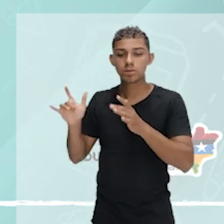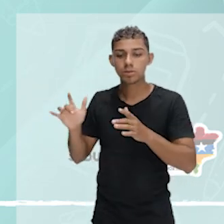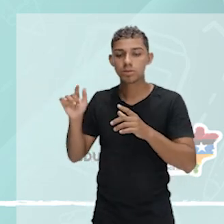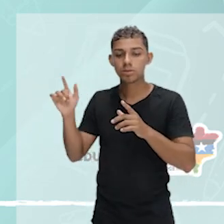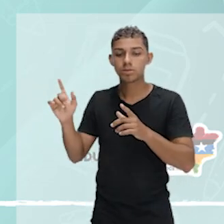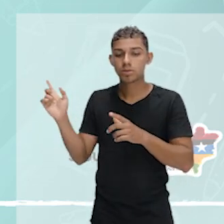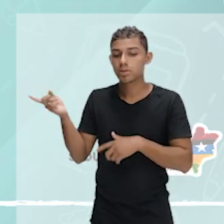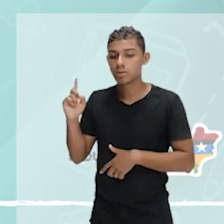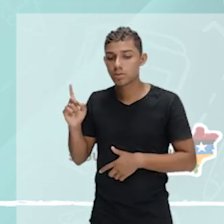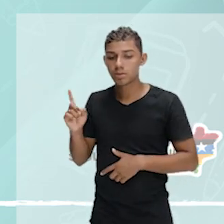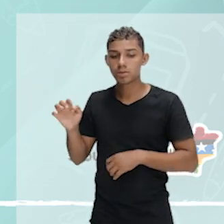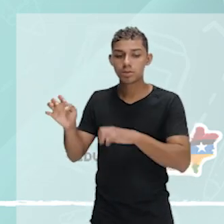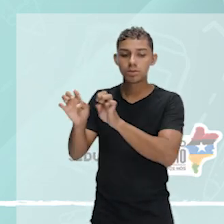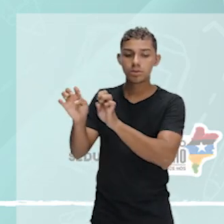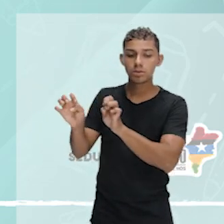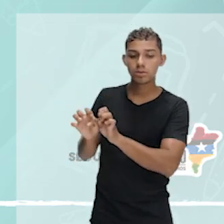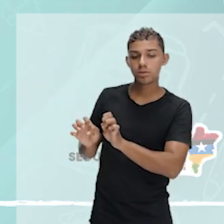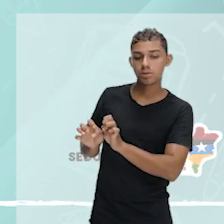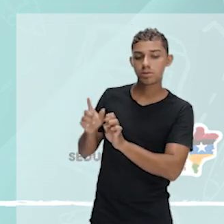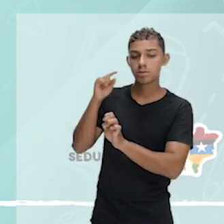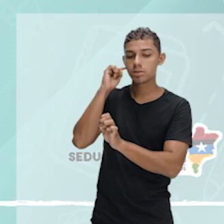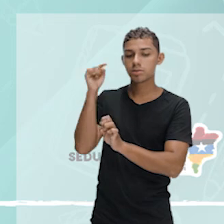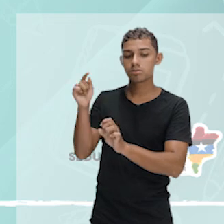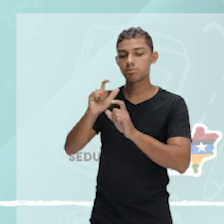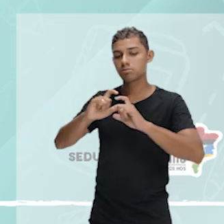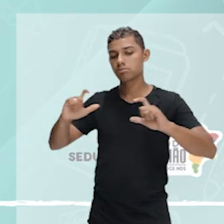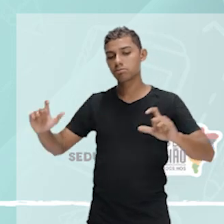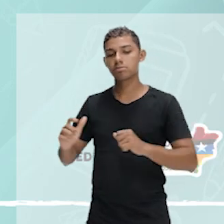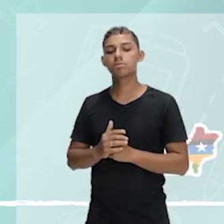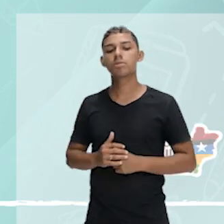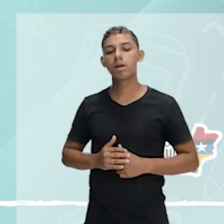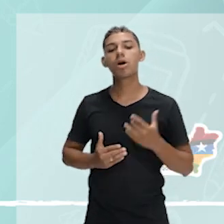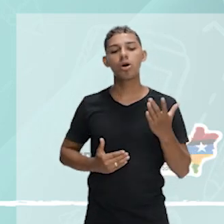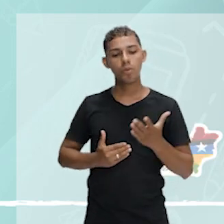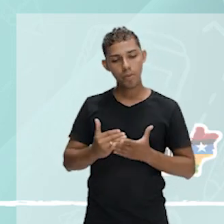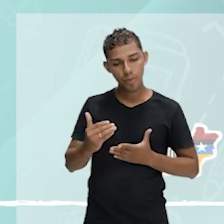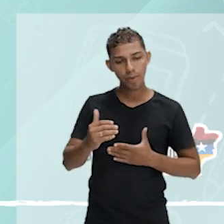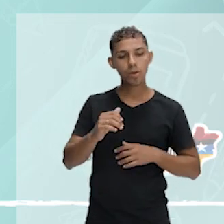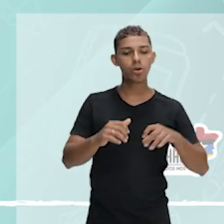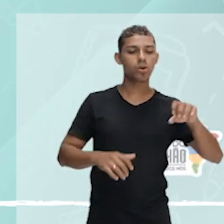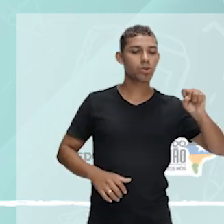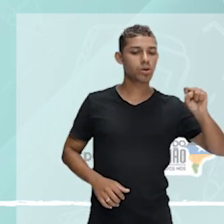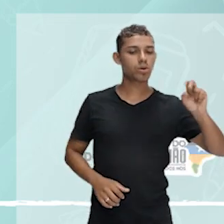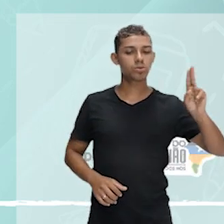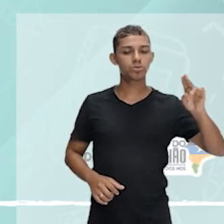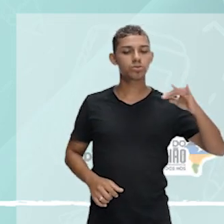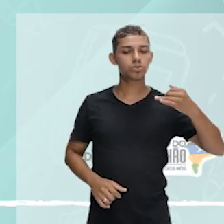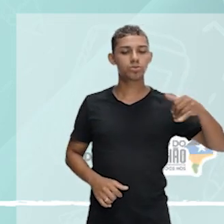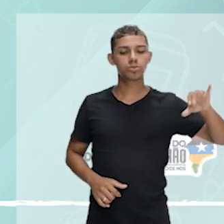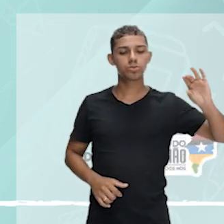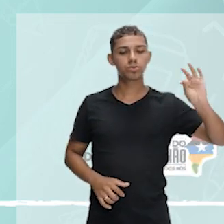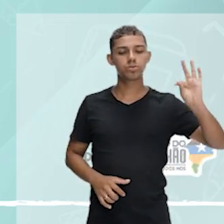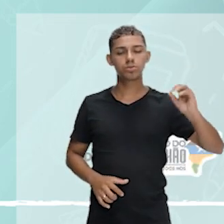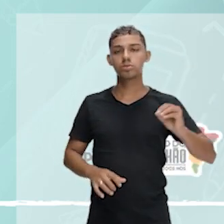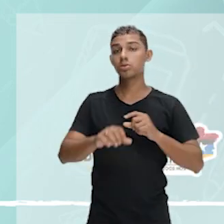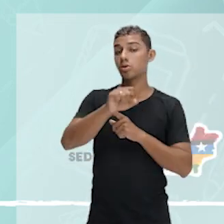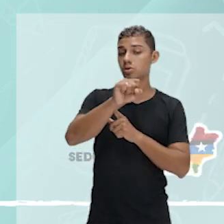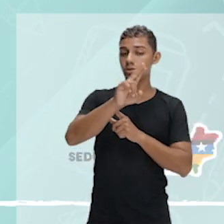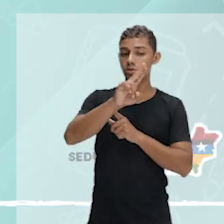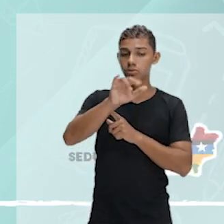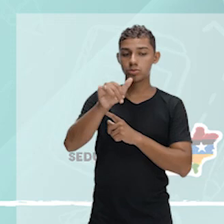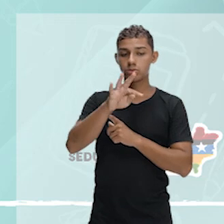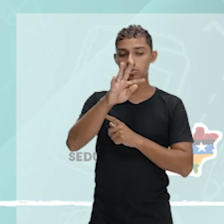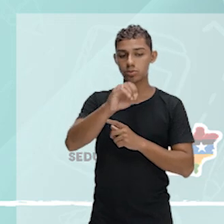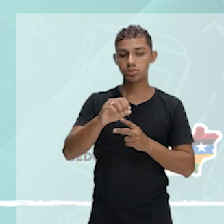estruturas de frases negativas. Começa pelo sujeito, igual na frase afirmativa. Depois